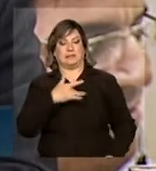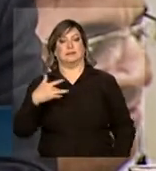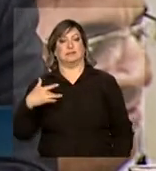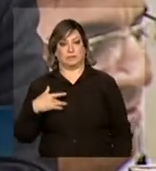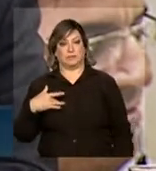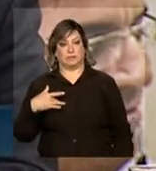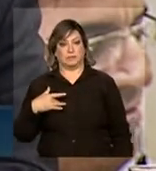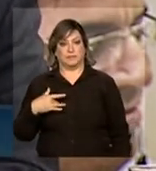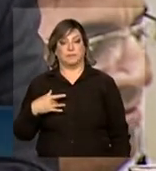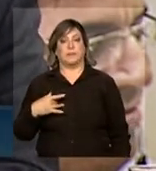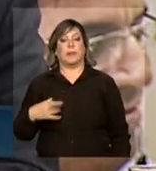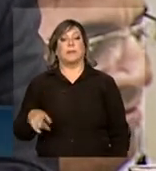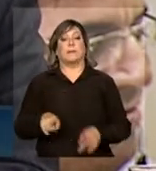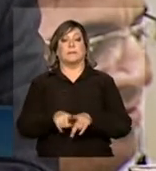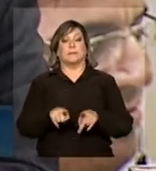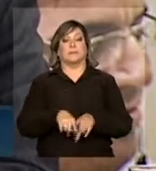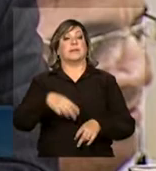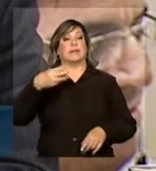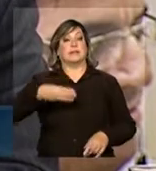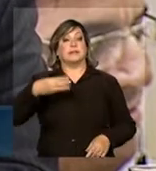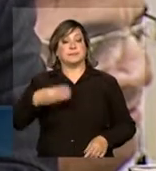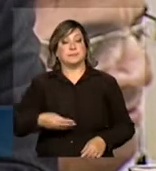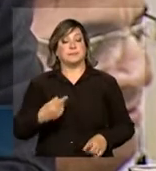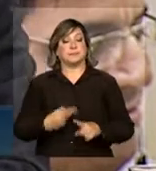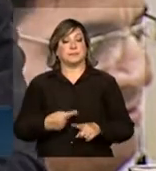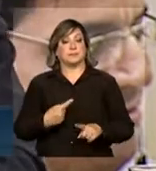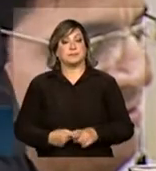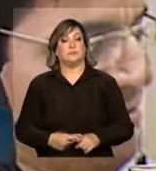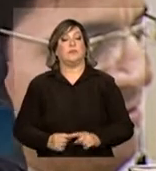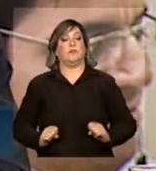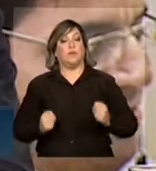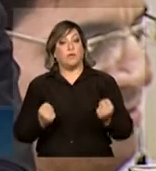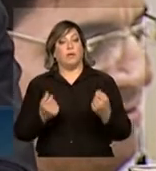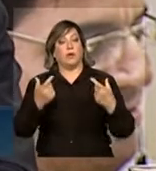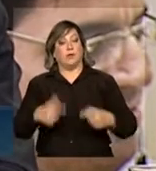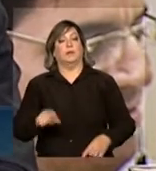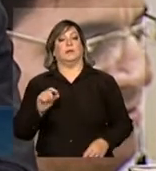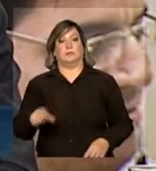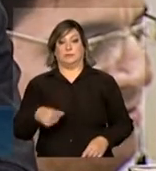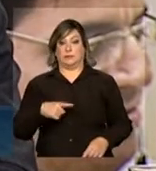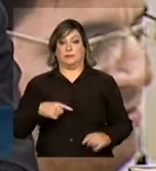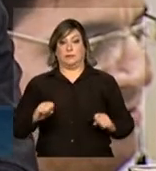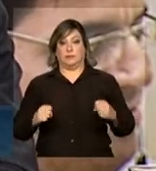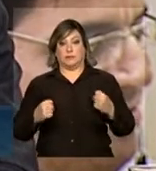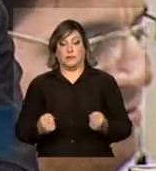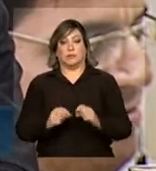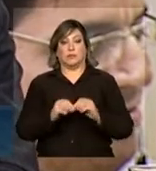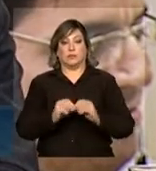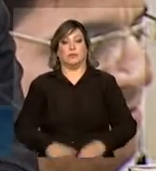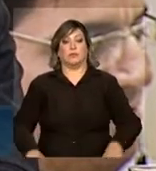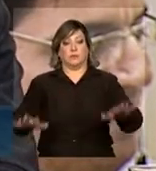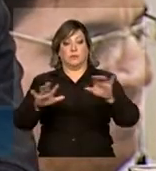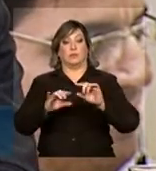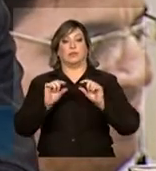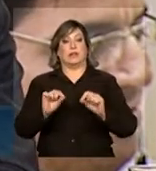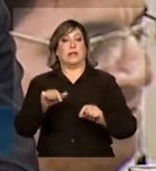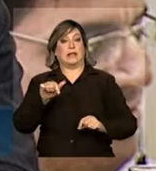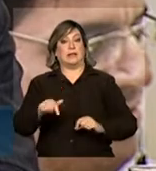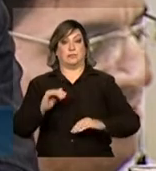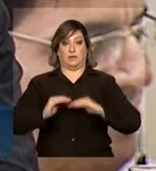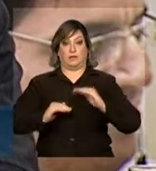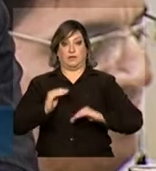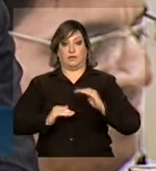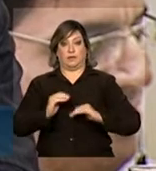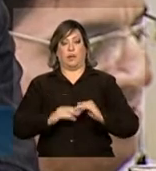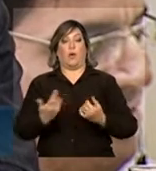eh e terceiro reforçar aqui o o o esforço da distribuição e desses profissionais